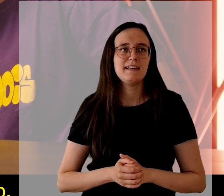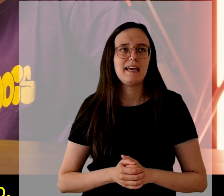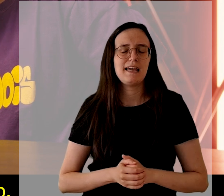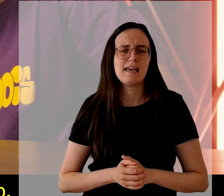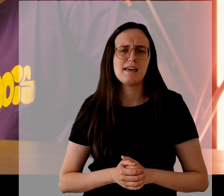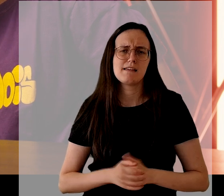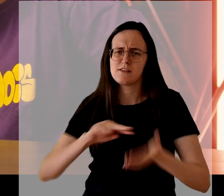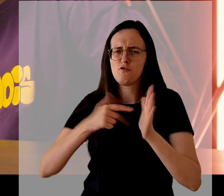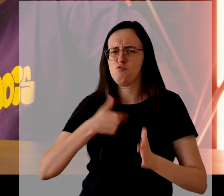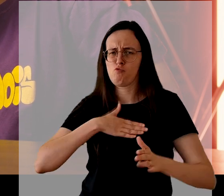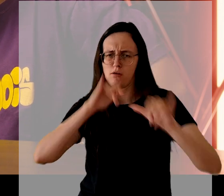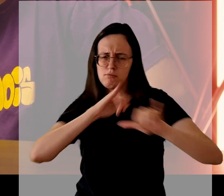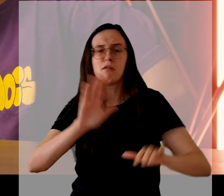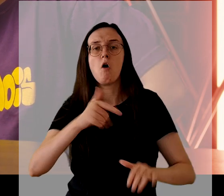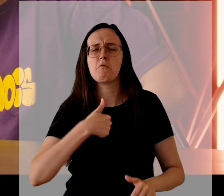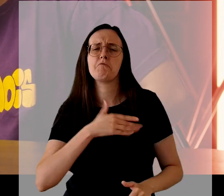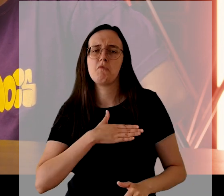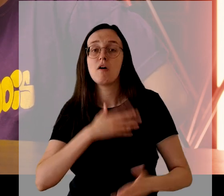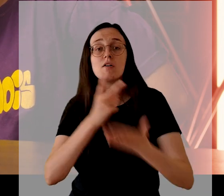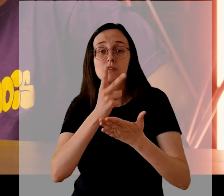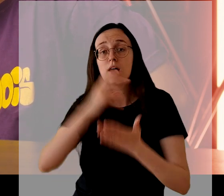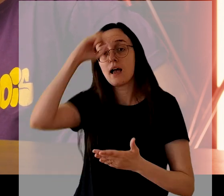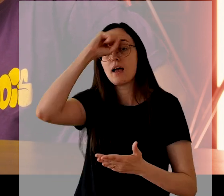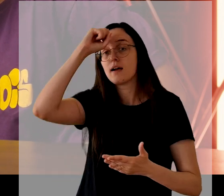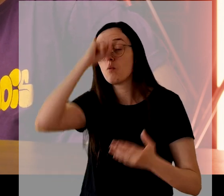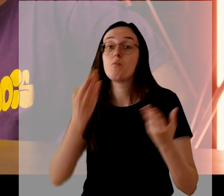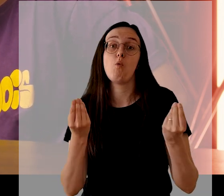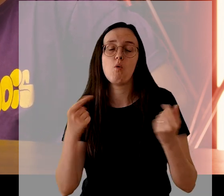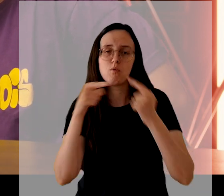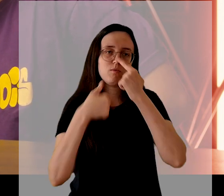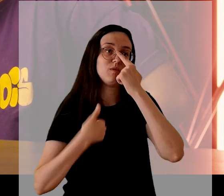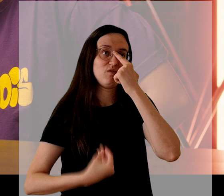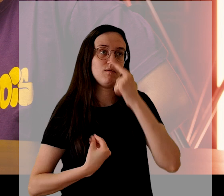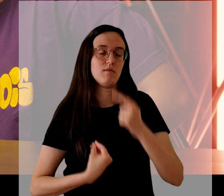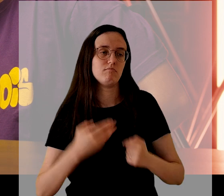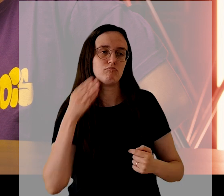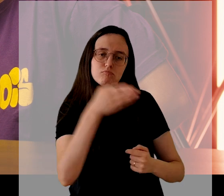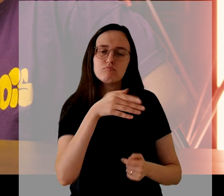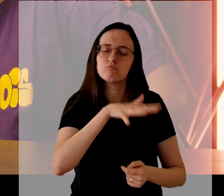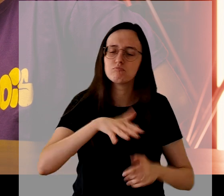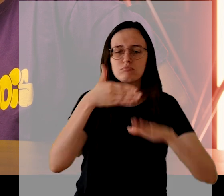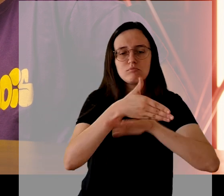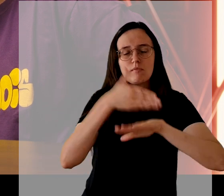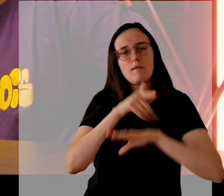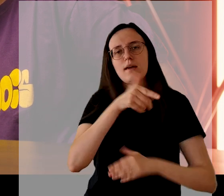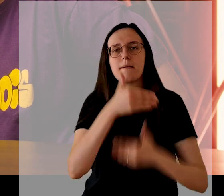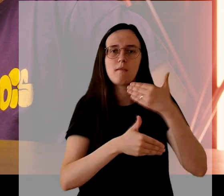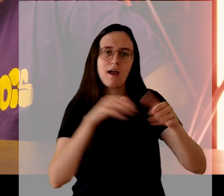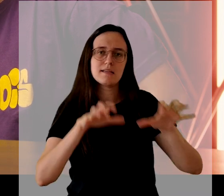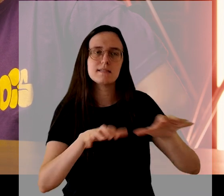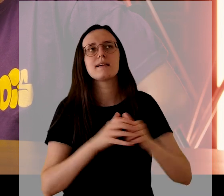Não que eu não goste de fazer publicidade também, curto bastante, sempre aprendo muito, né? Quando eu vou participar desses processos